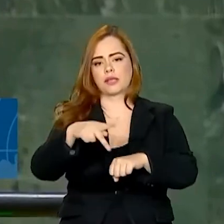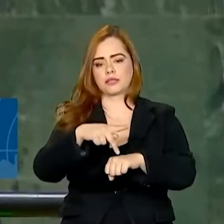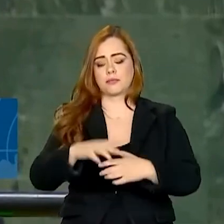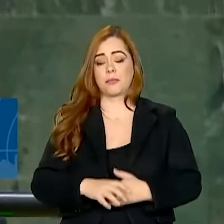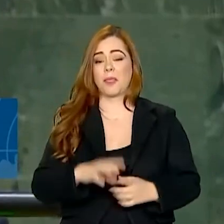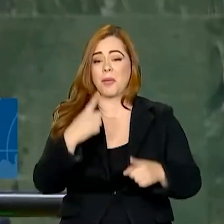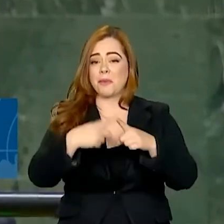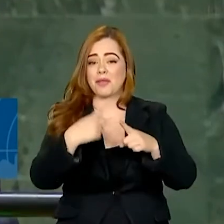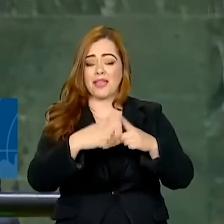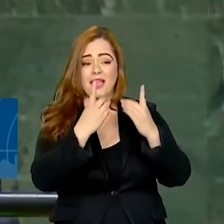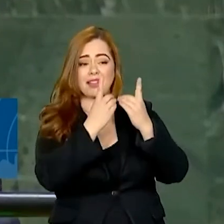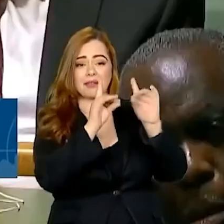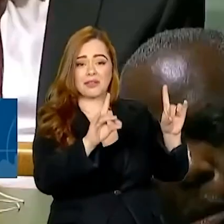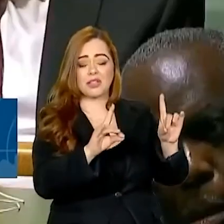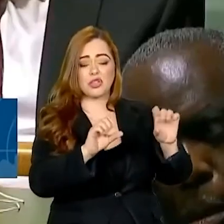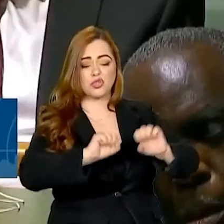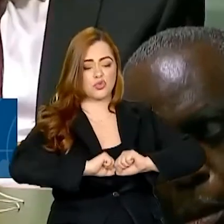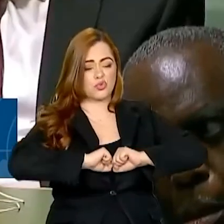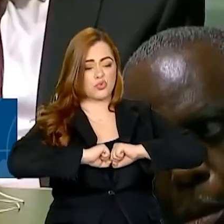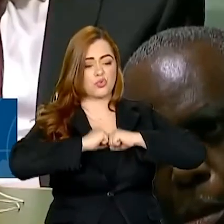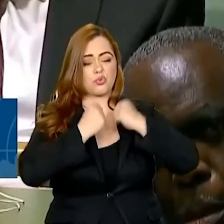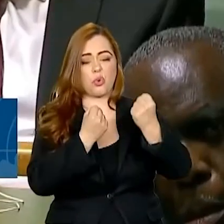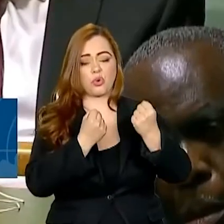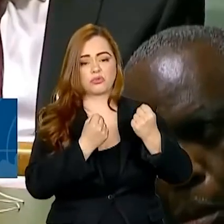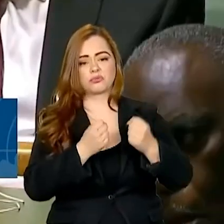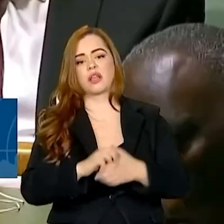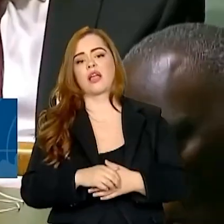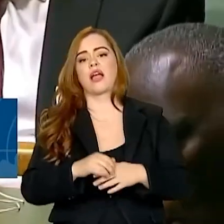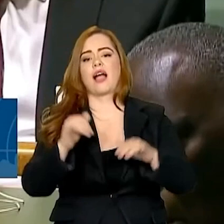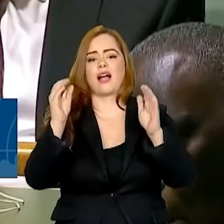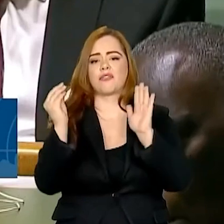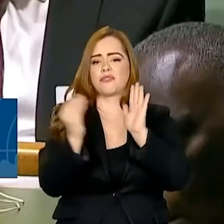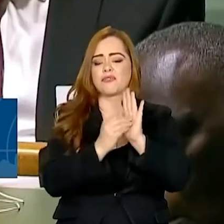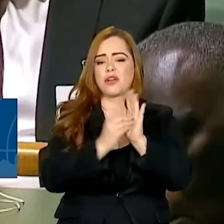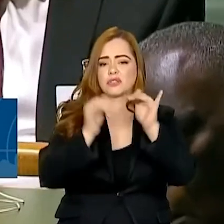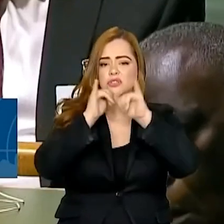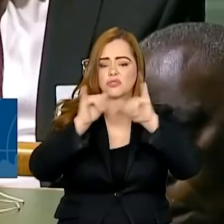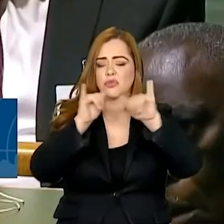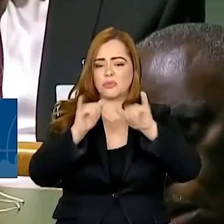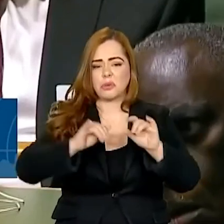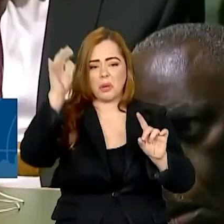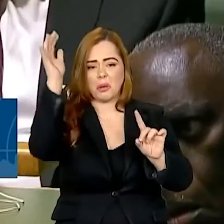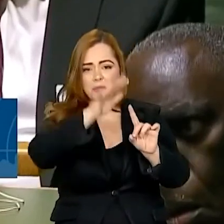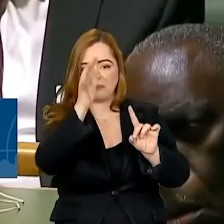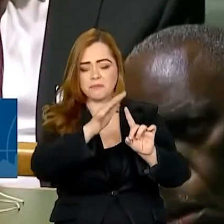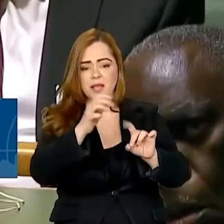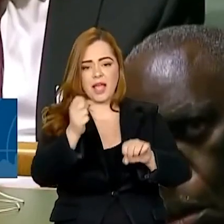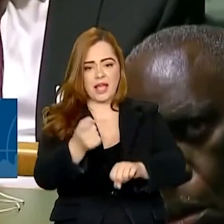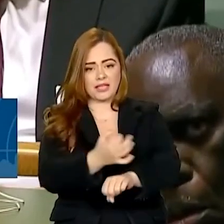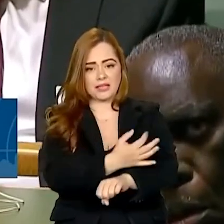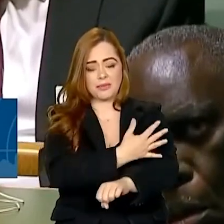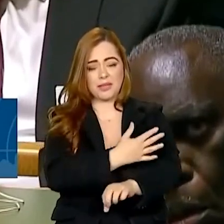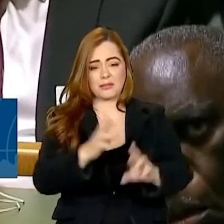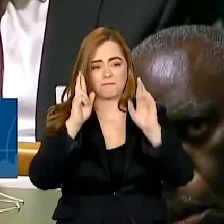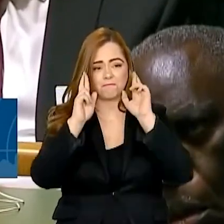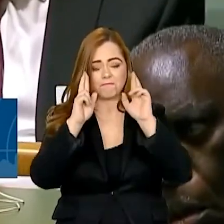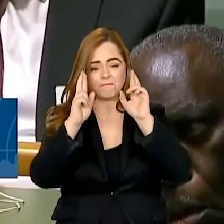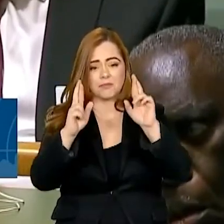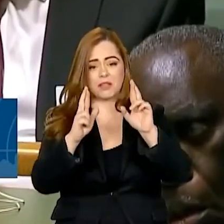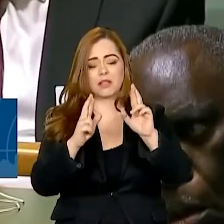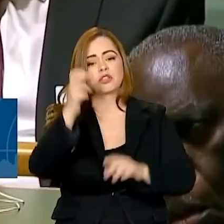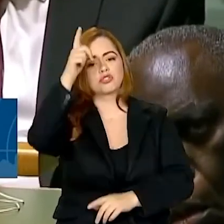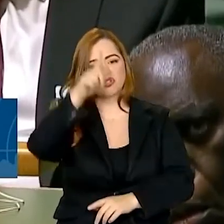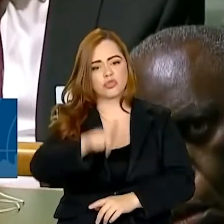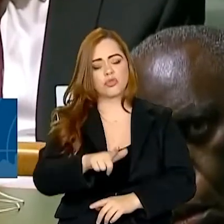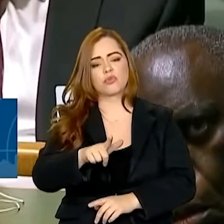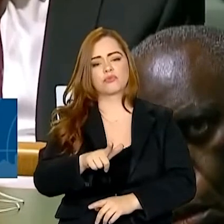que superássemos o ódio, a desinformação e a opressão. A esperança, mais uma vez,